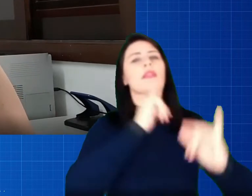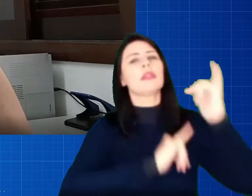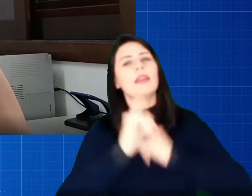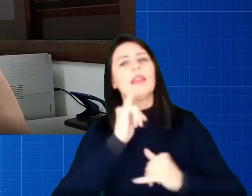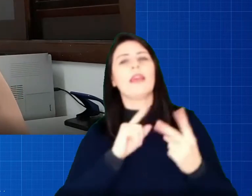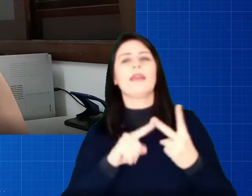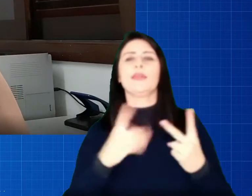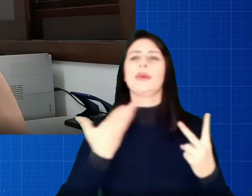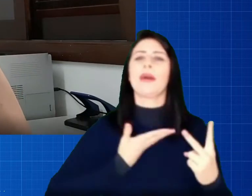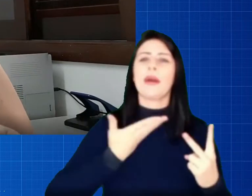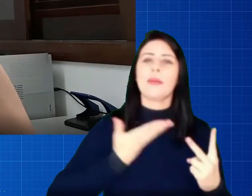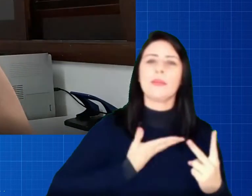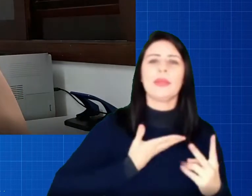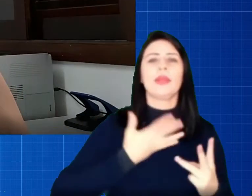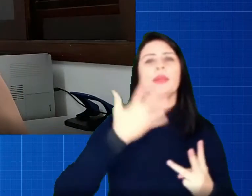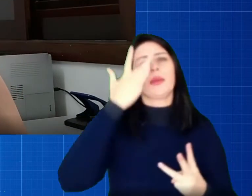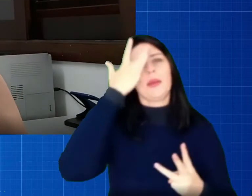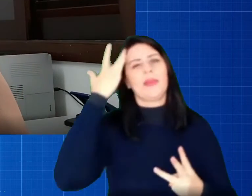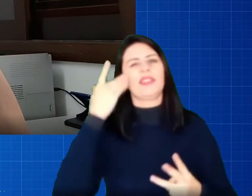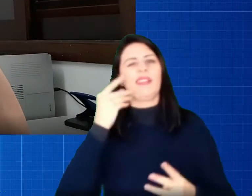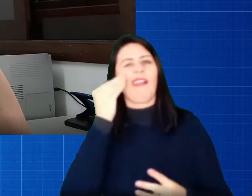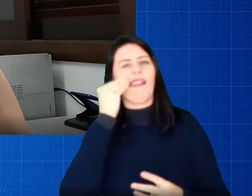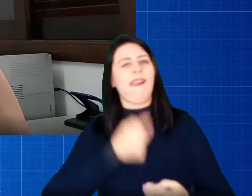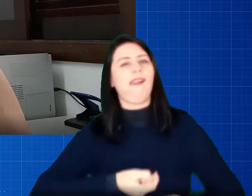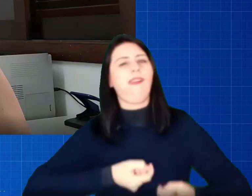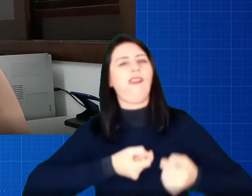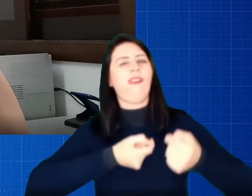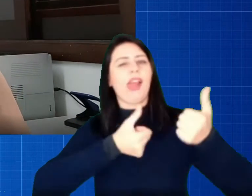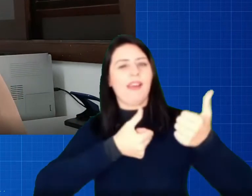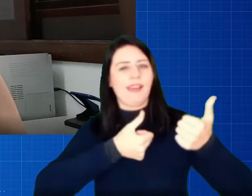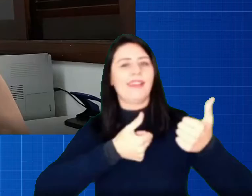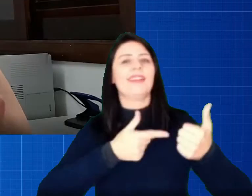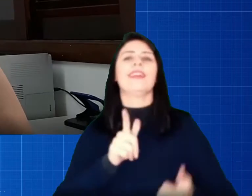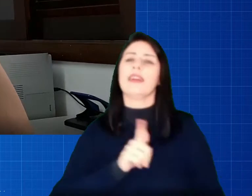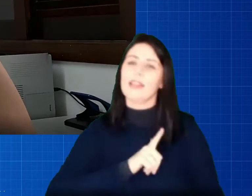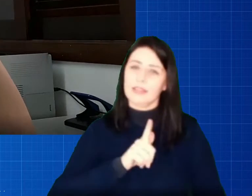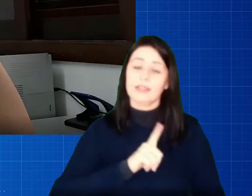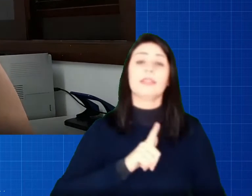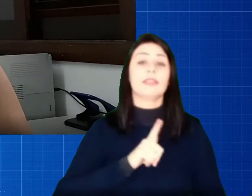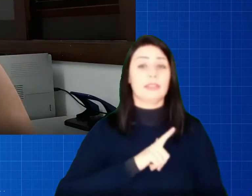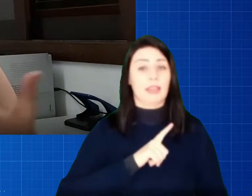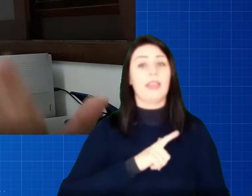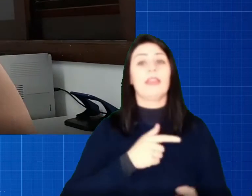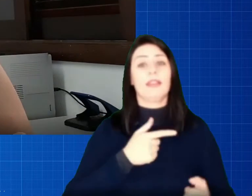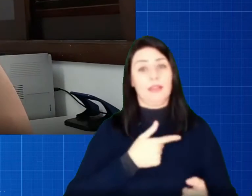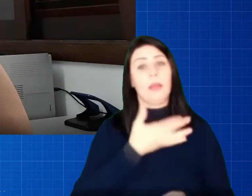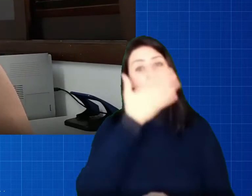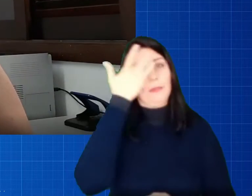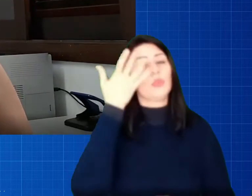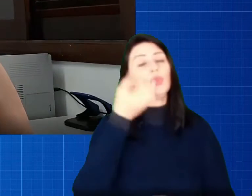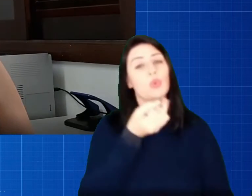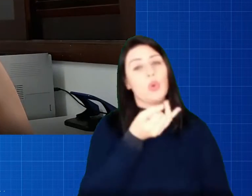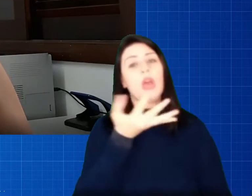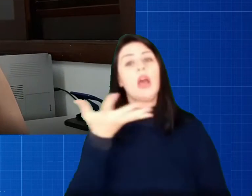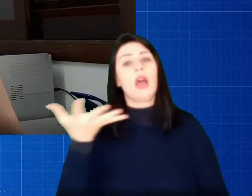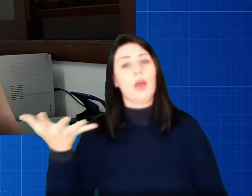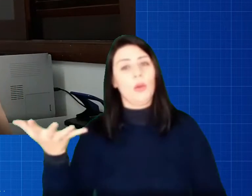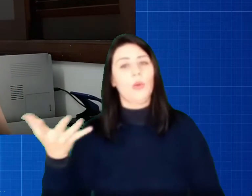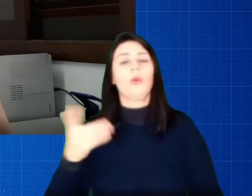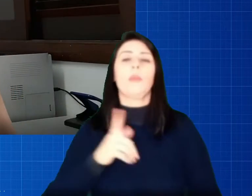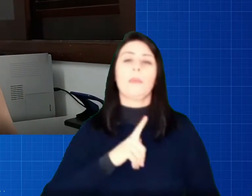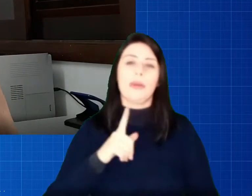os colegas, pessoas mal intencionadas, porque tem várias abordagens, assim, pessoas realmente